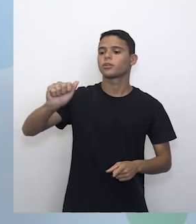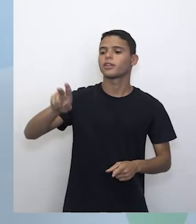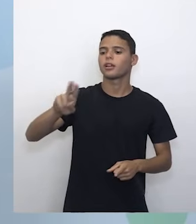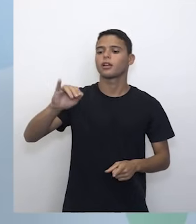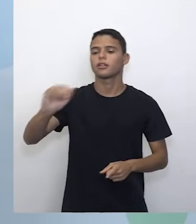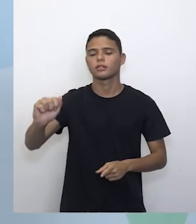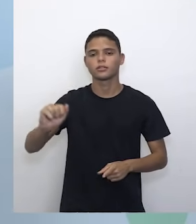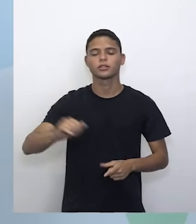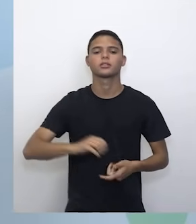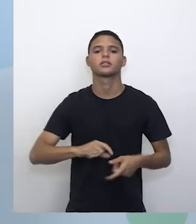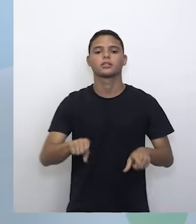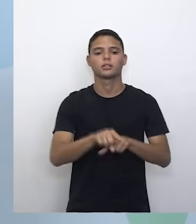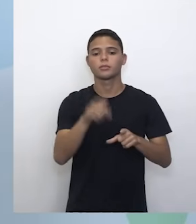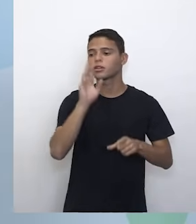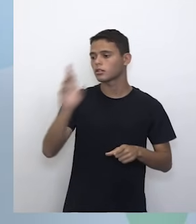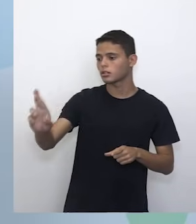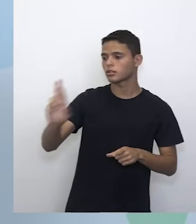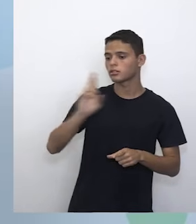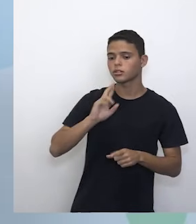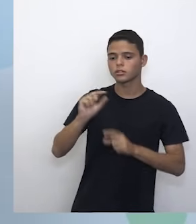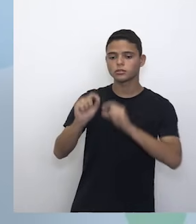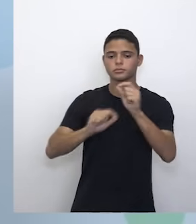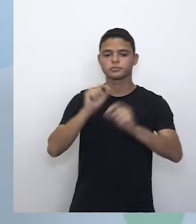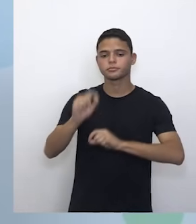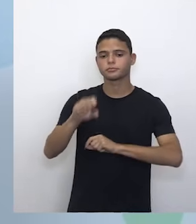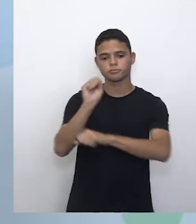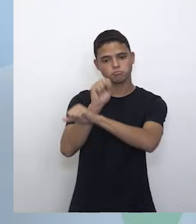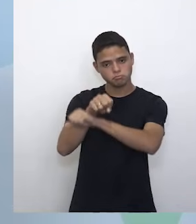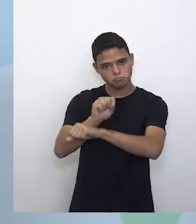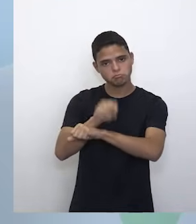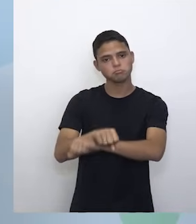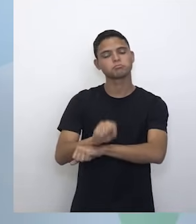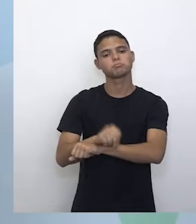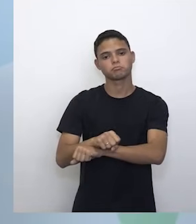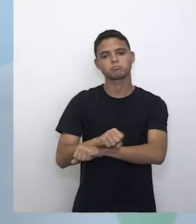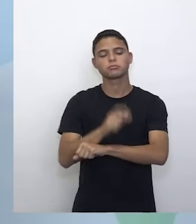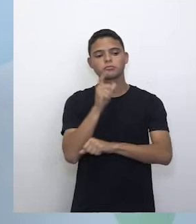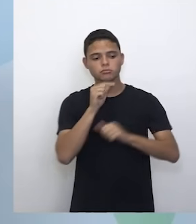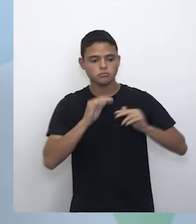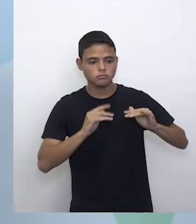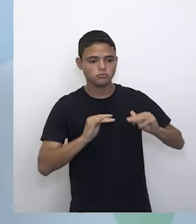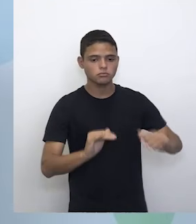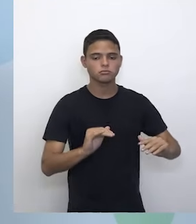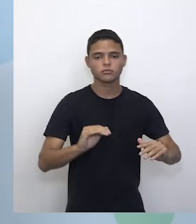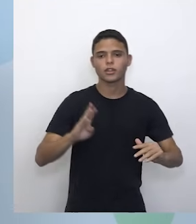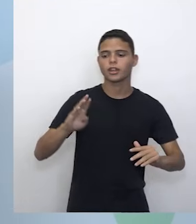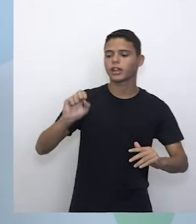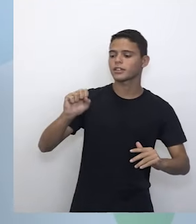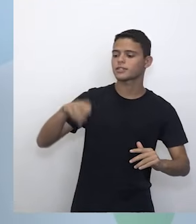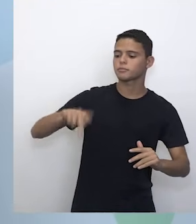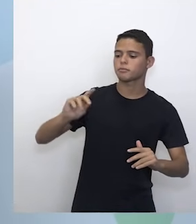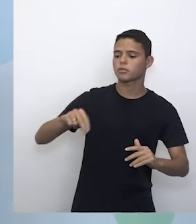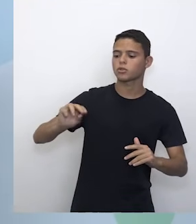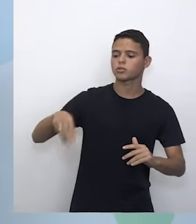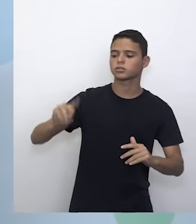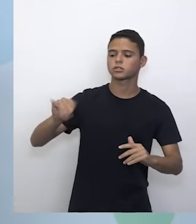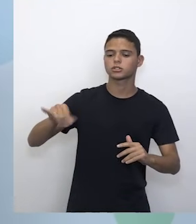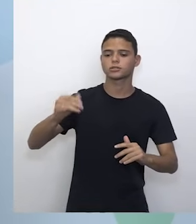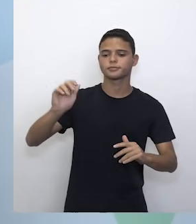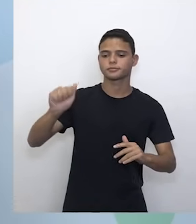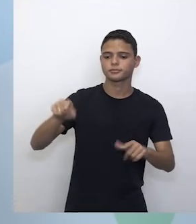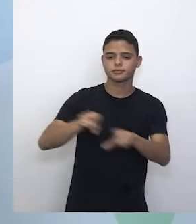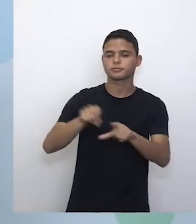de novo, que respondeu assim: sim, esponjas do mar, estrelas do também. mar, as